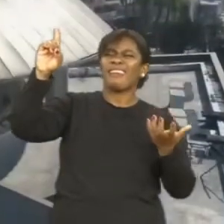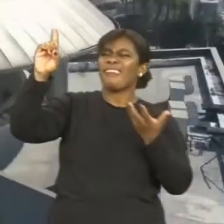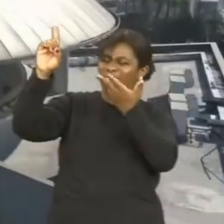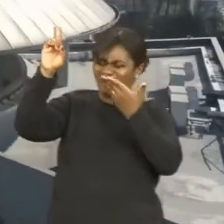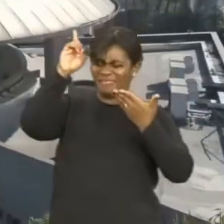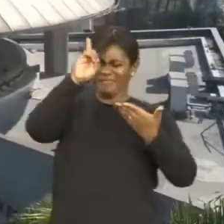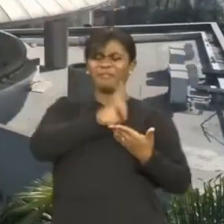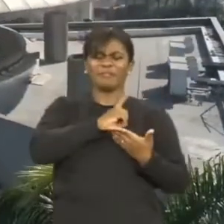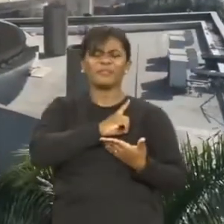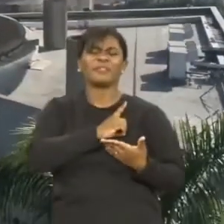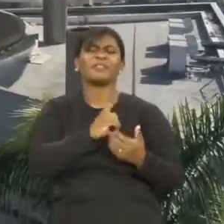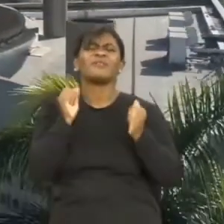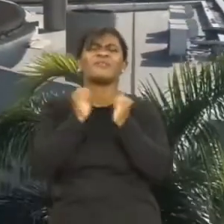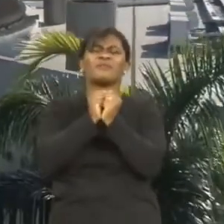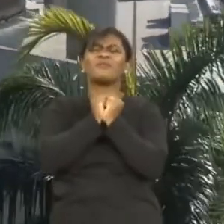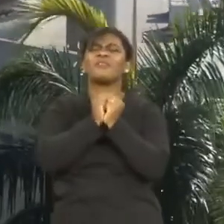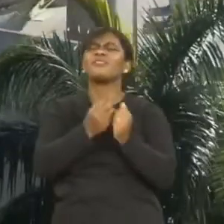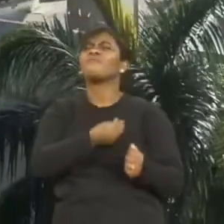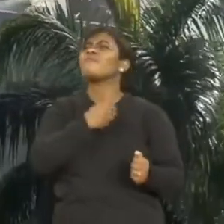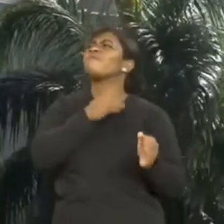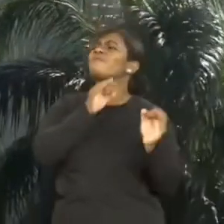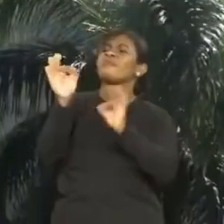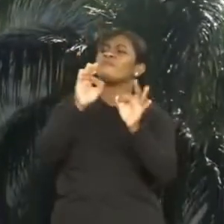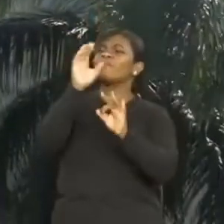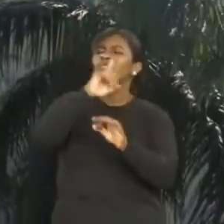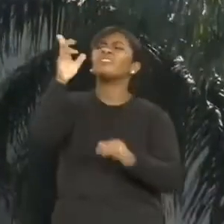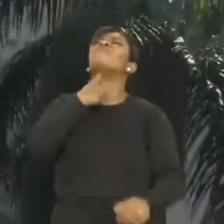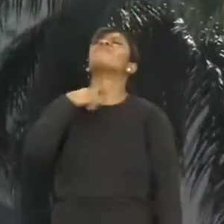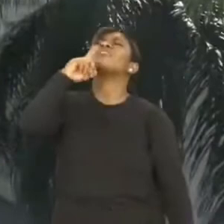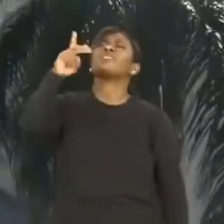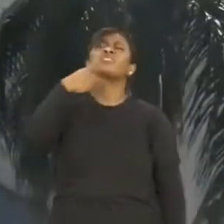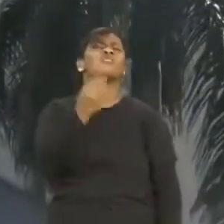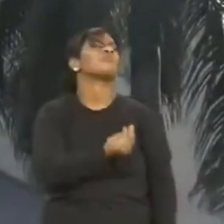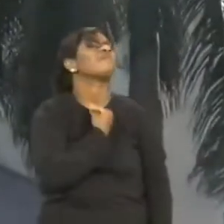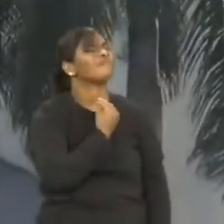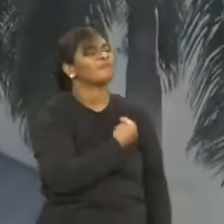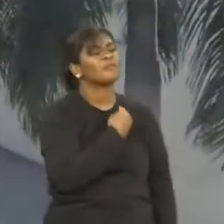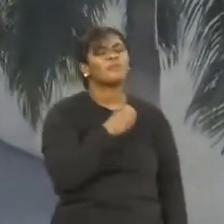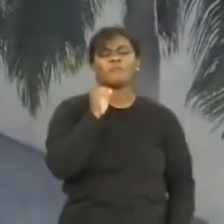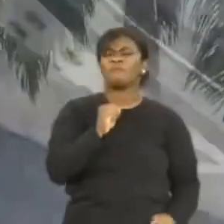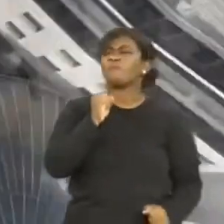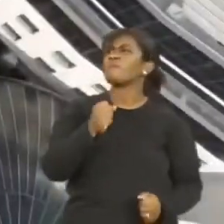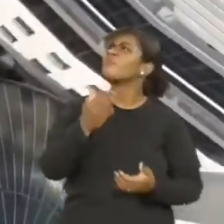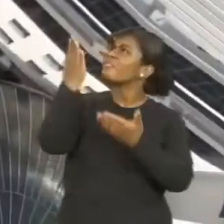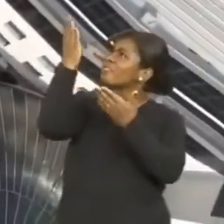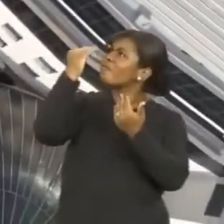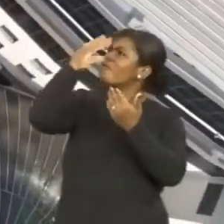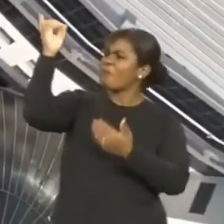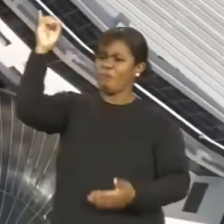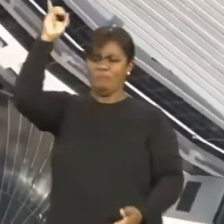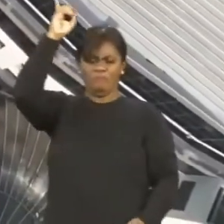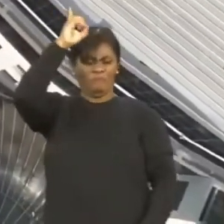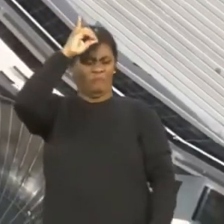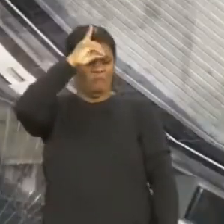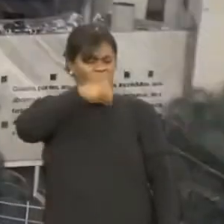amiga, meu amigo, viver os planos dele, a vontade dele na tua vida. Fala, vem sobre mim agora, me